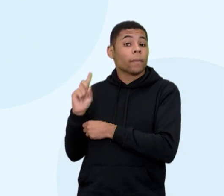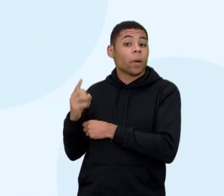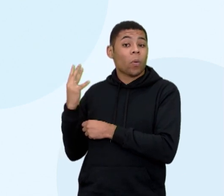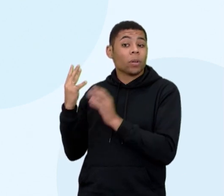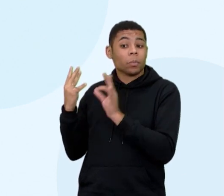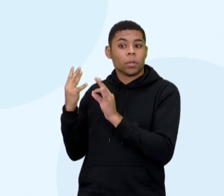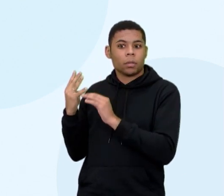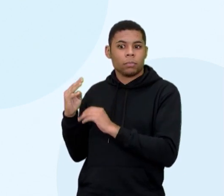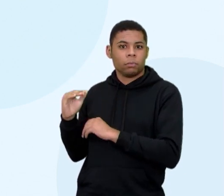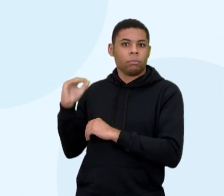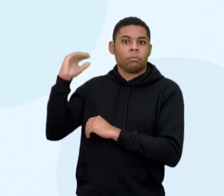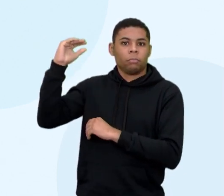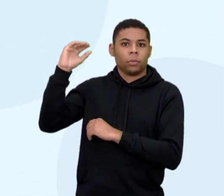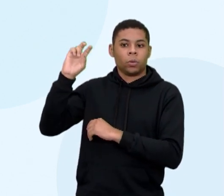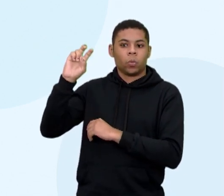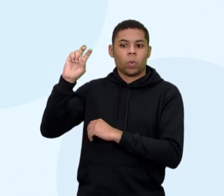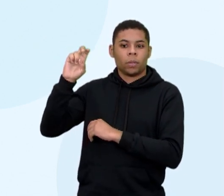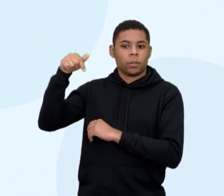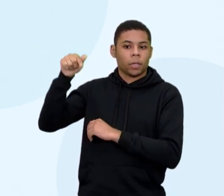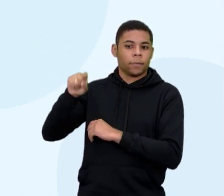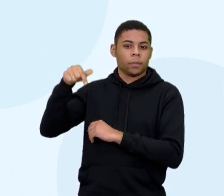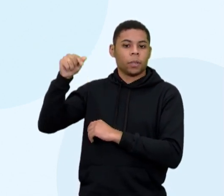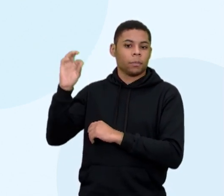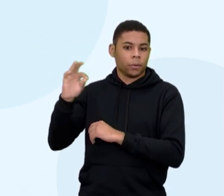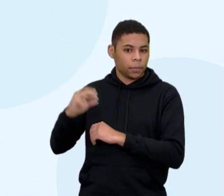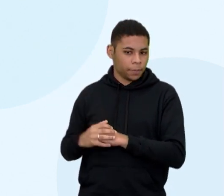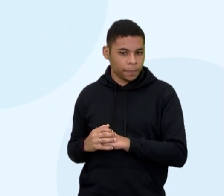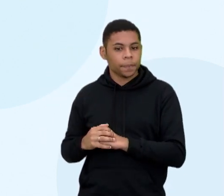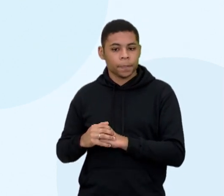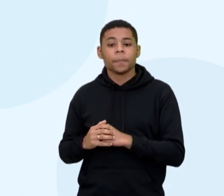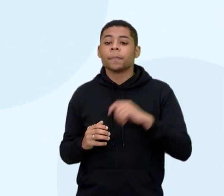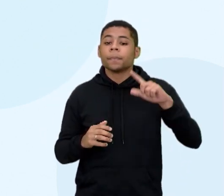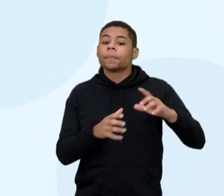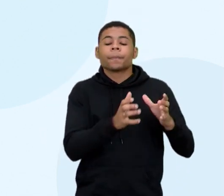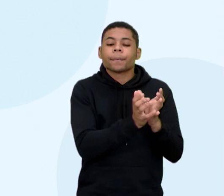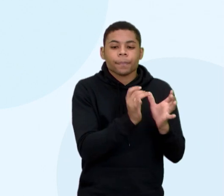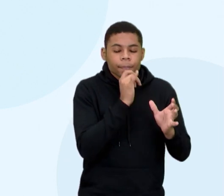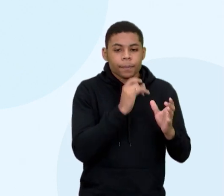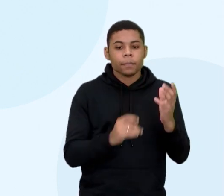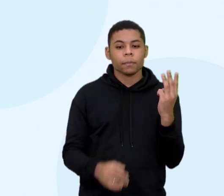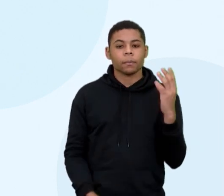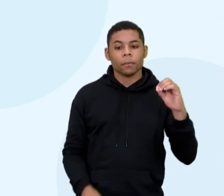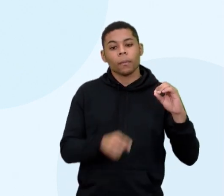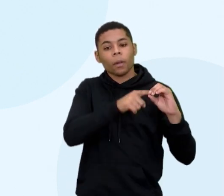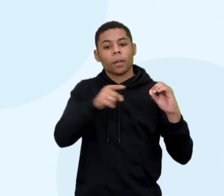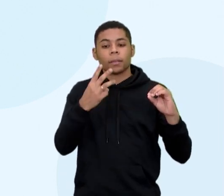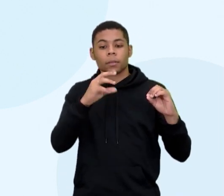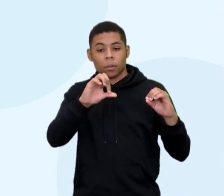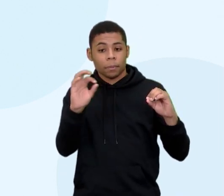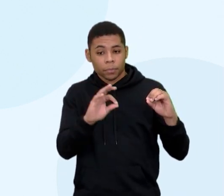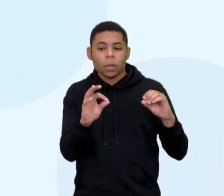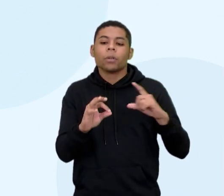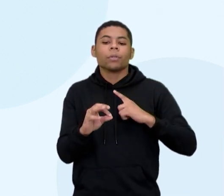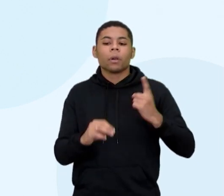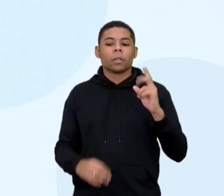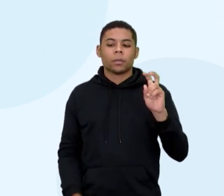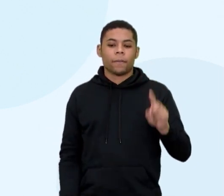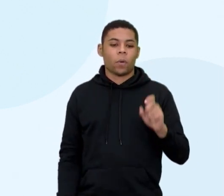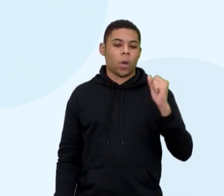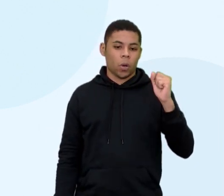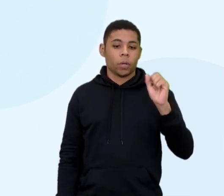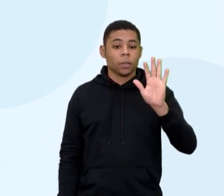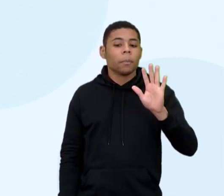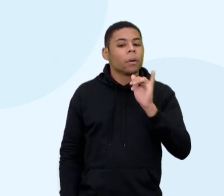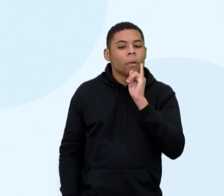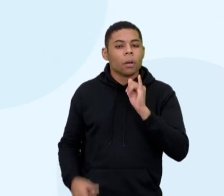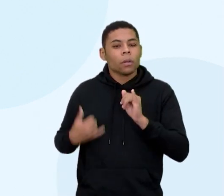39 anos correspondiam a 15,8% da população residente. Já os grupos de 40 a 49 anos,